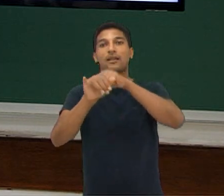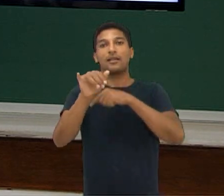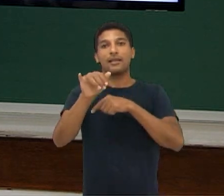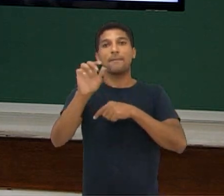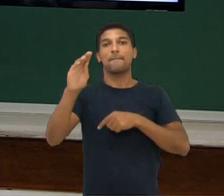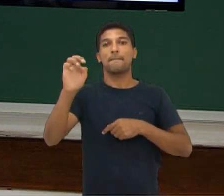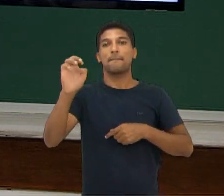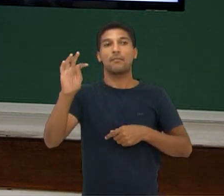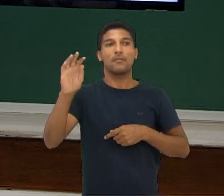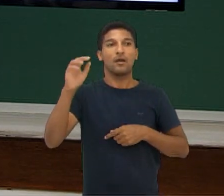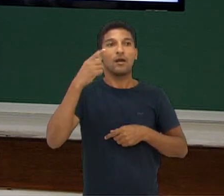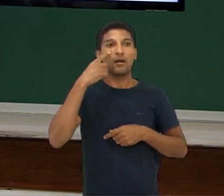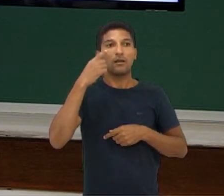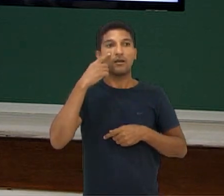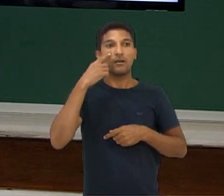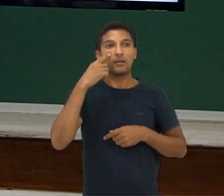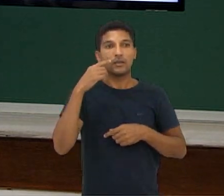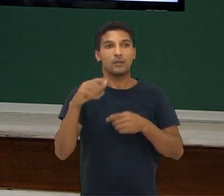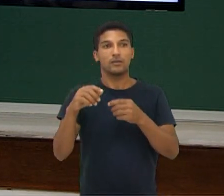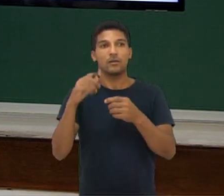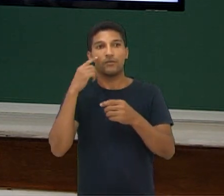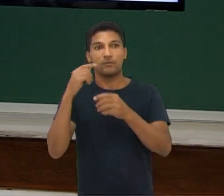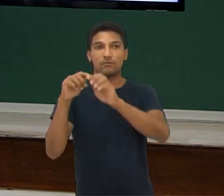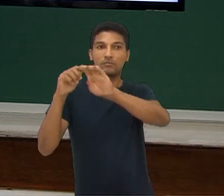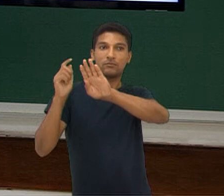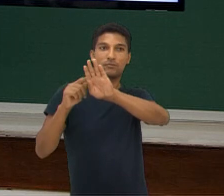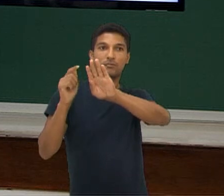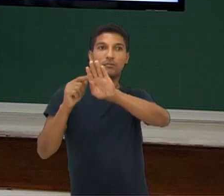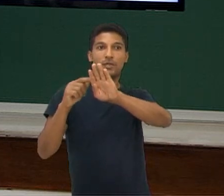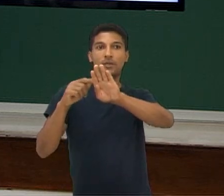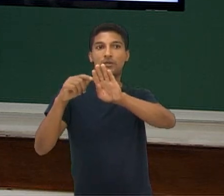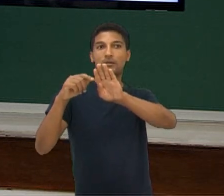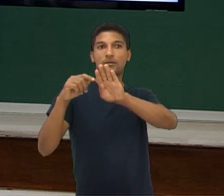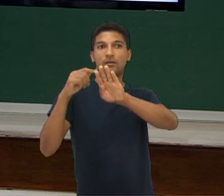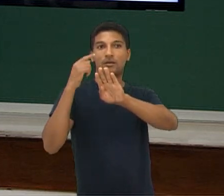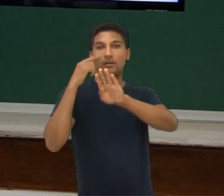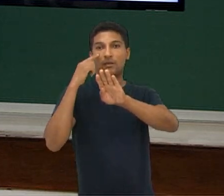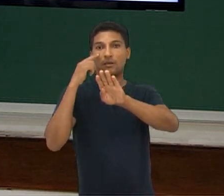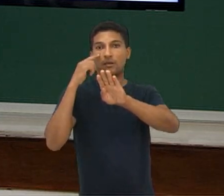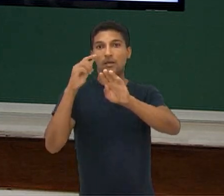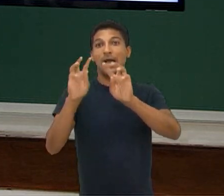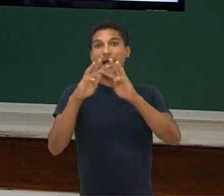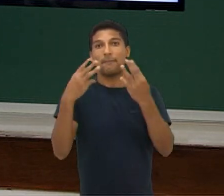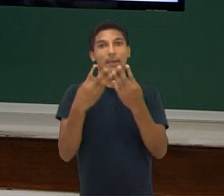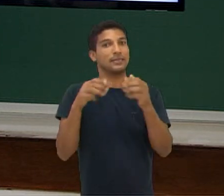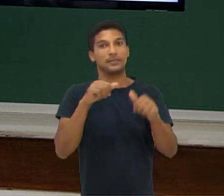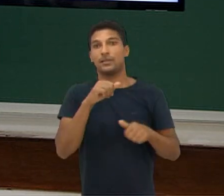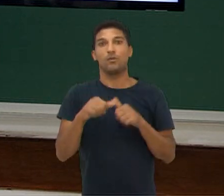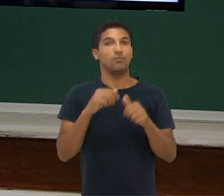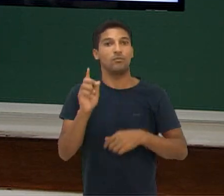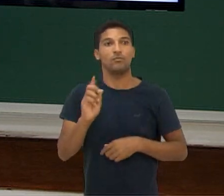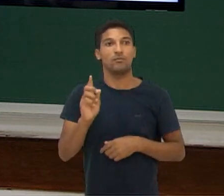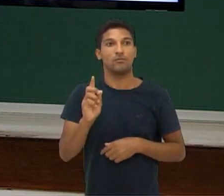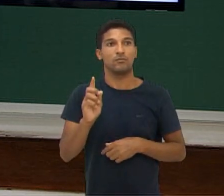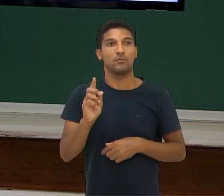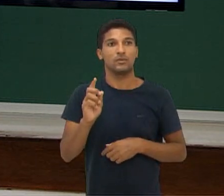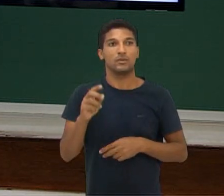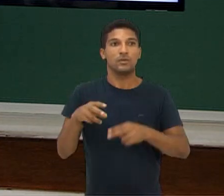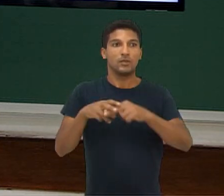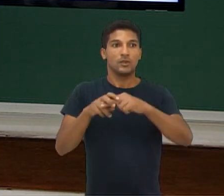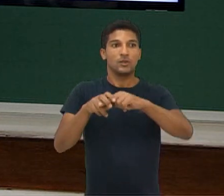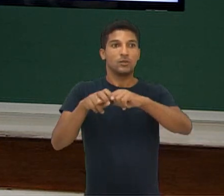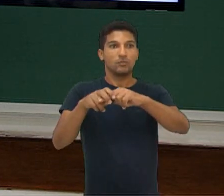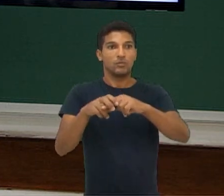número atômico aumenta em uma unidade, o seu número de massa não se altera, se transformando então no elemento